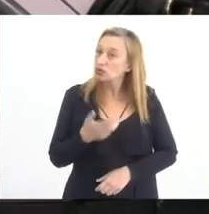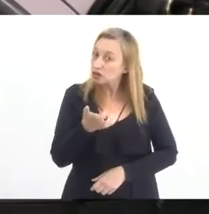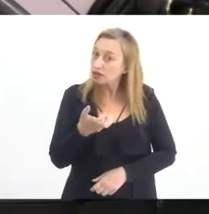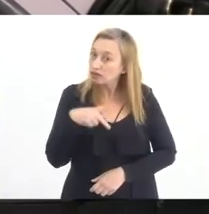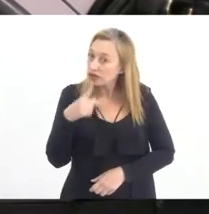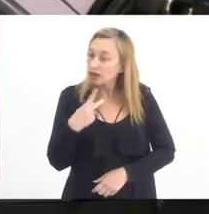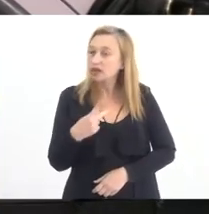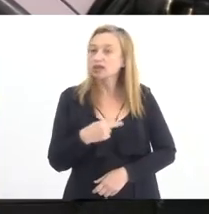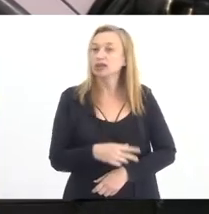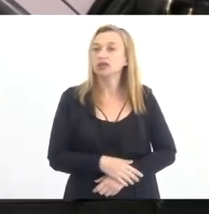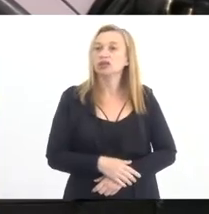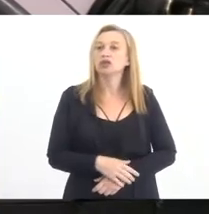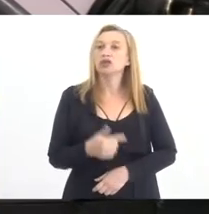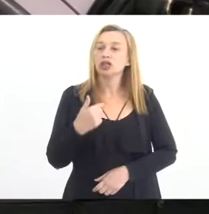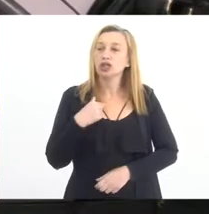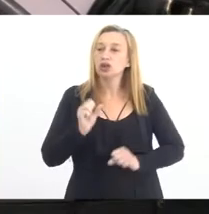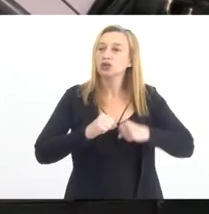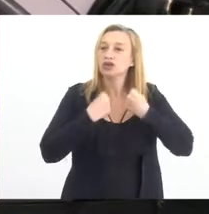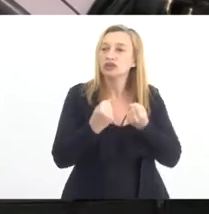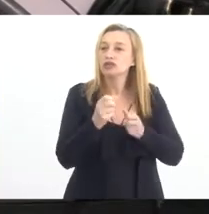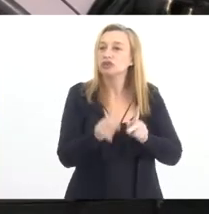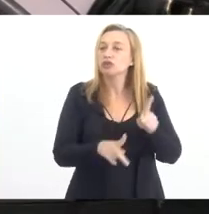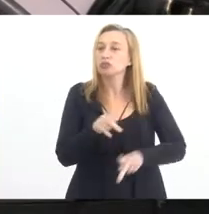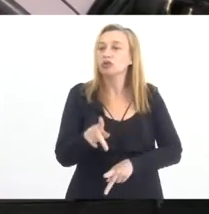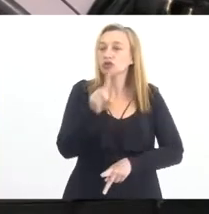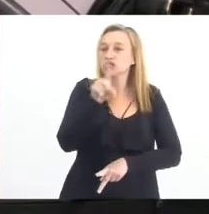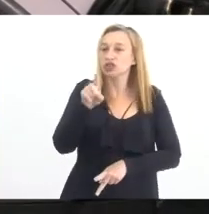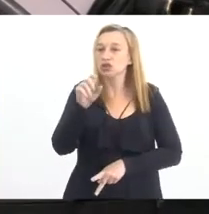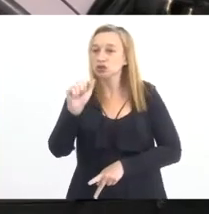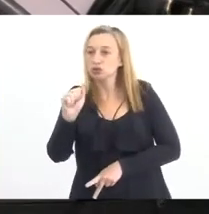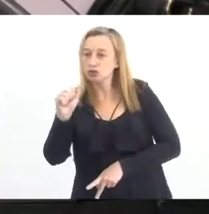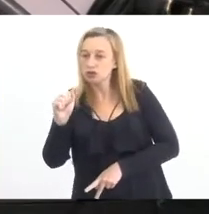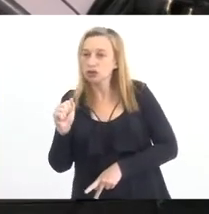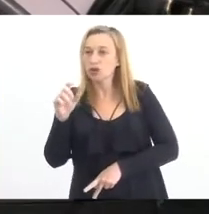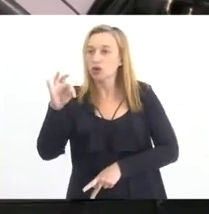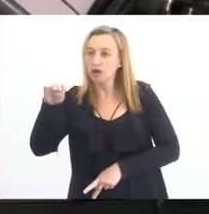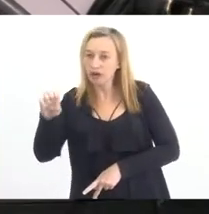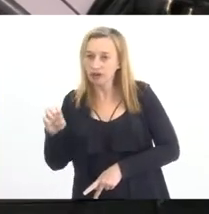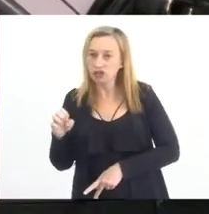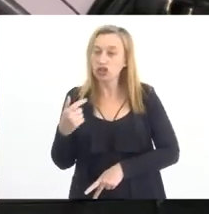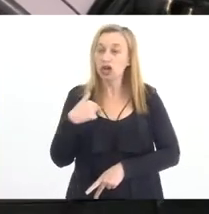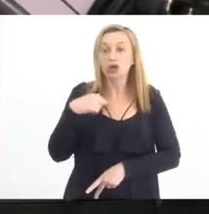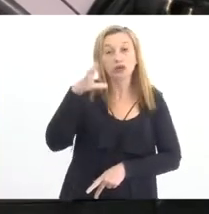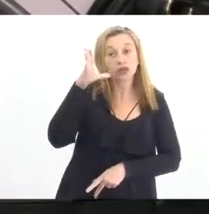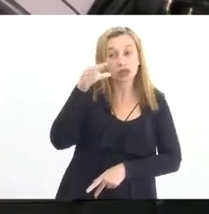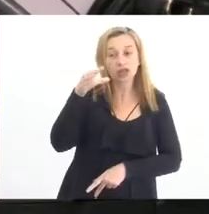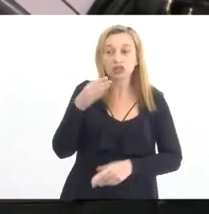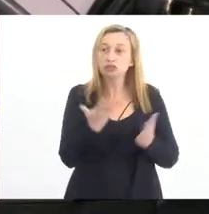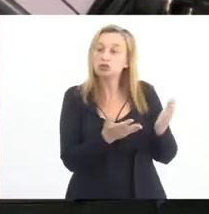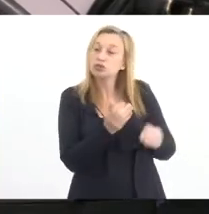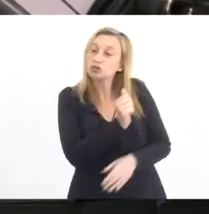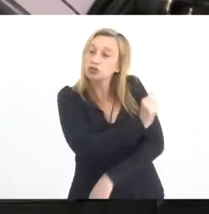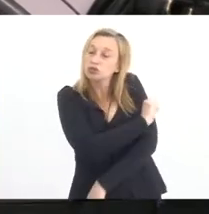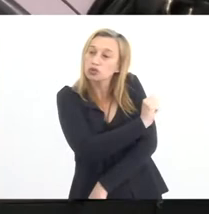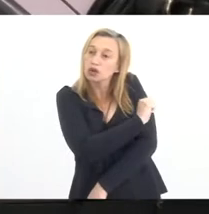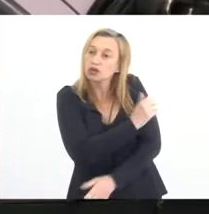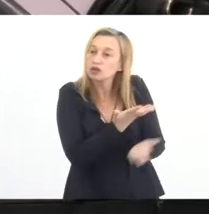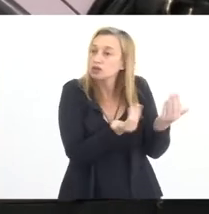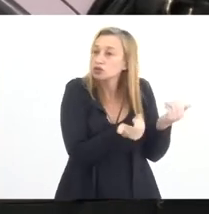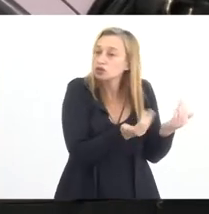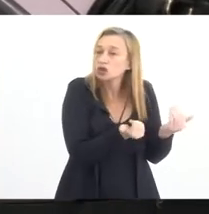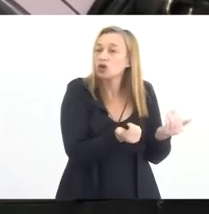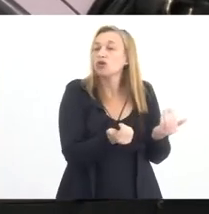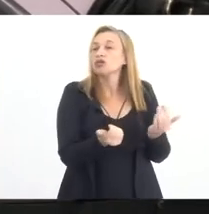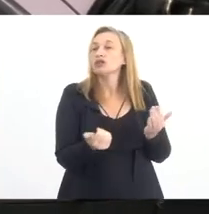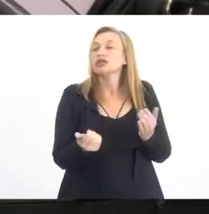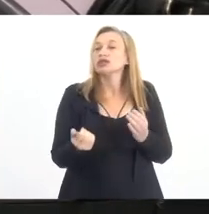afirmar, eu defendo a população da Zona Oeste, eu defendo os interesses dos estudantes, dos jovens da Zona Oeste,